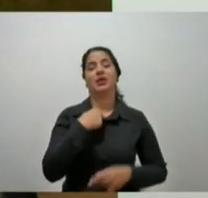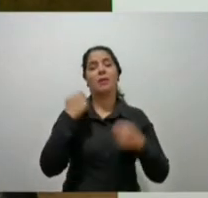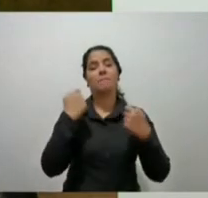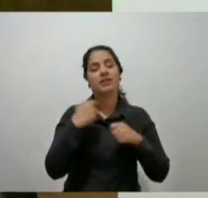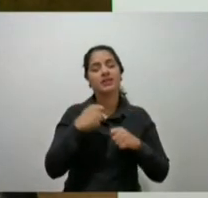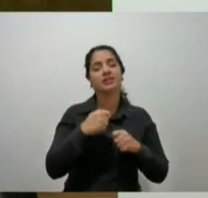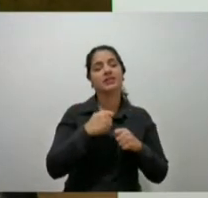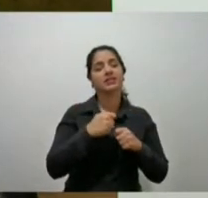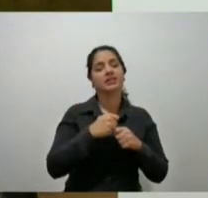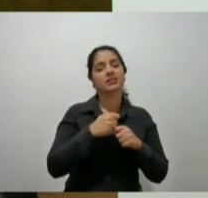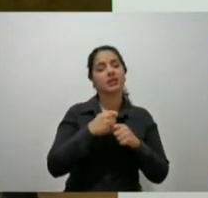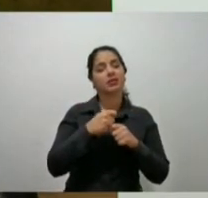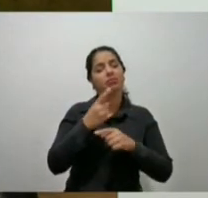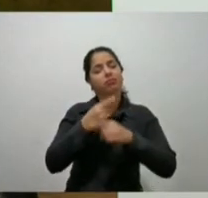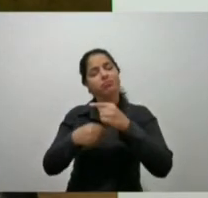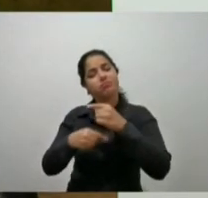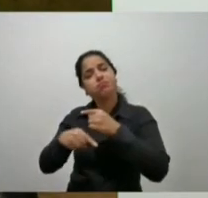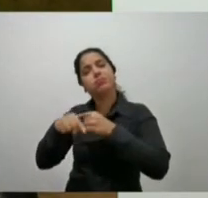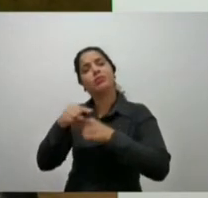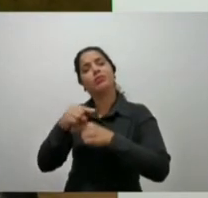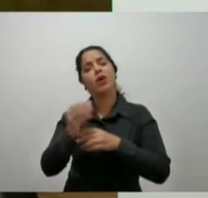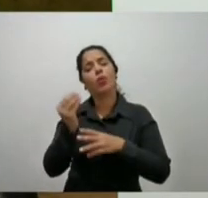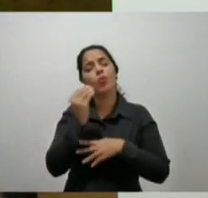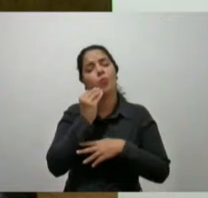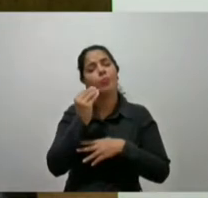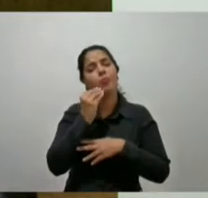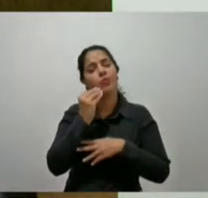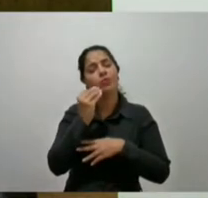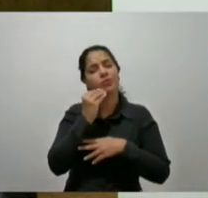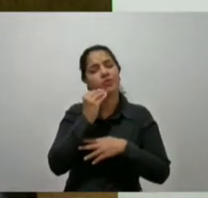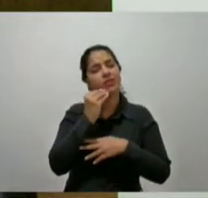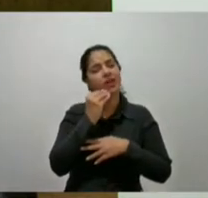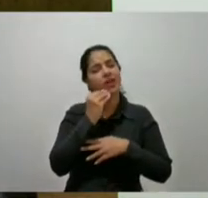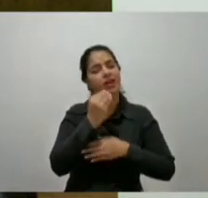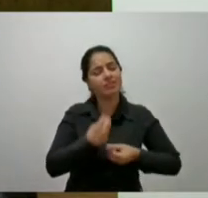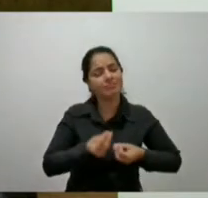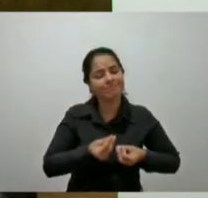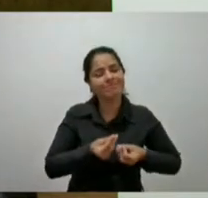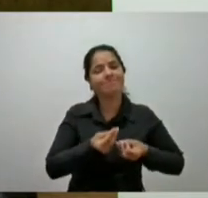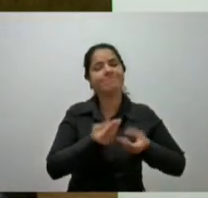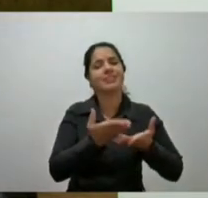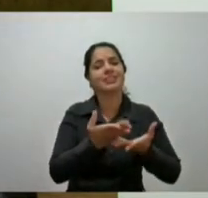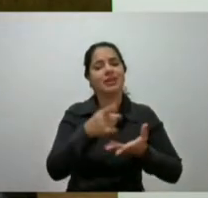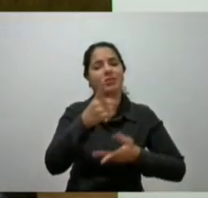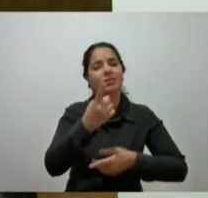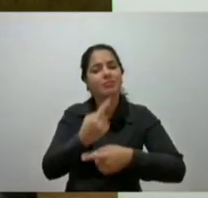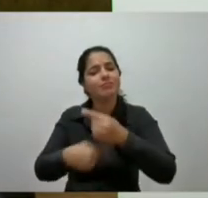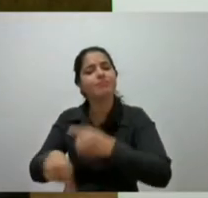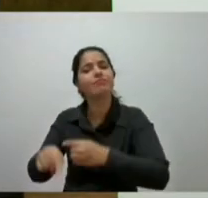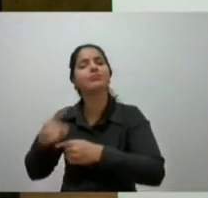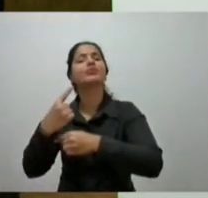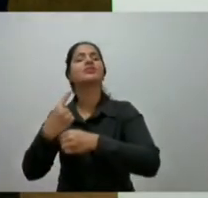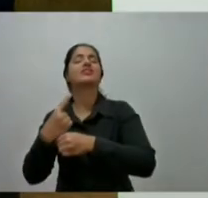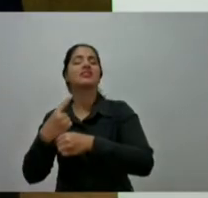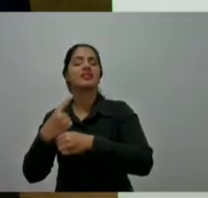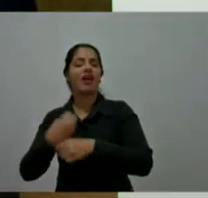a pessoa possa se empoderar e ter o respeito por ela mesma, o